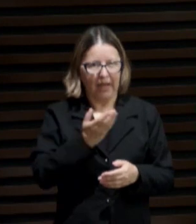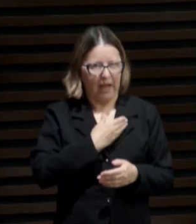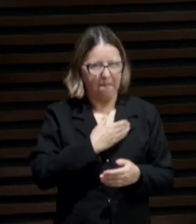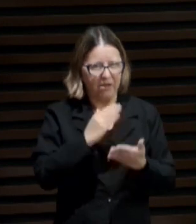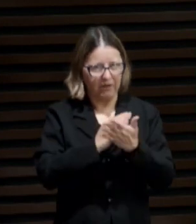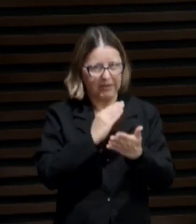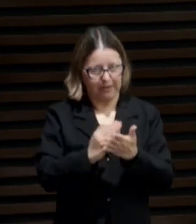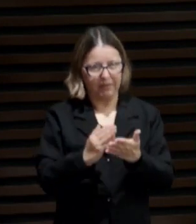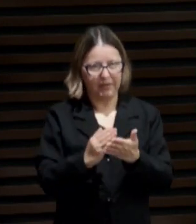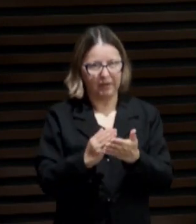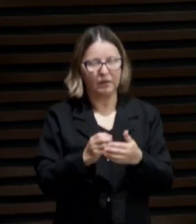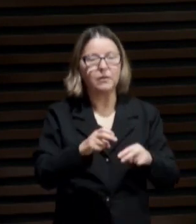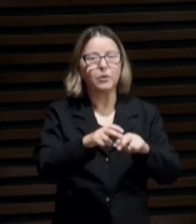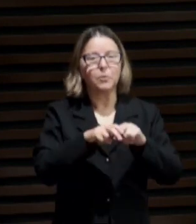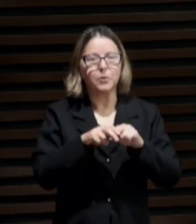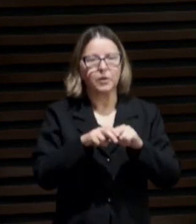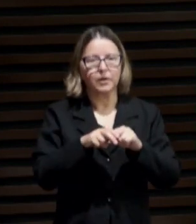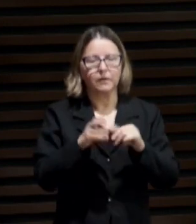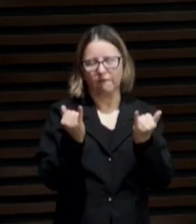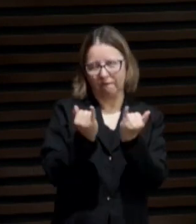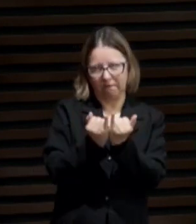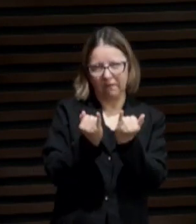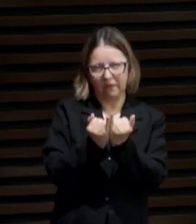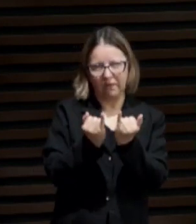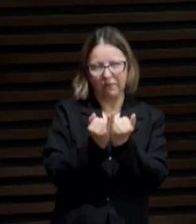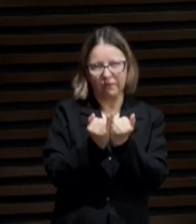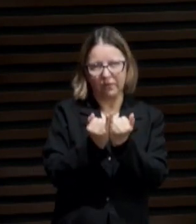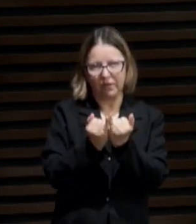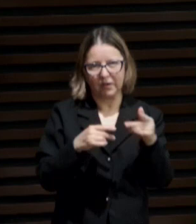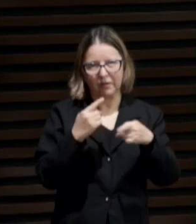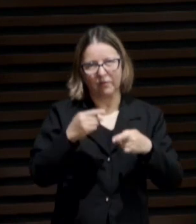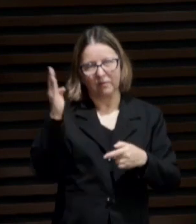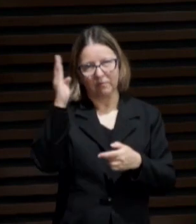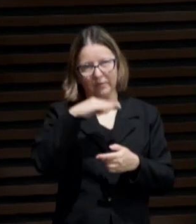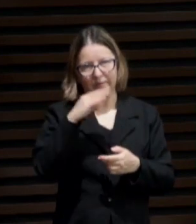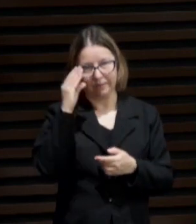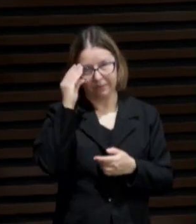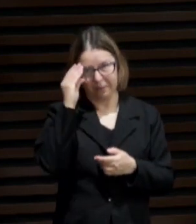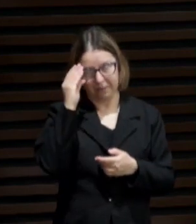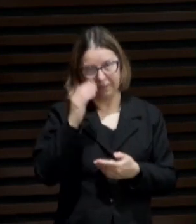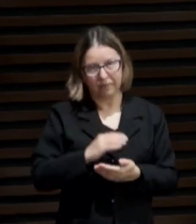por causa de calúnia, por causa de difamação?